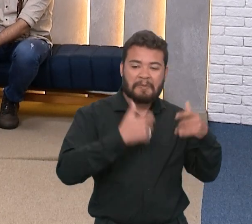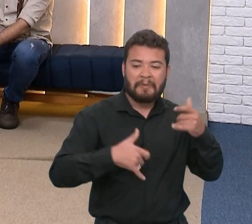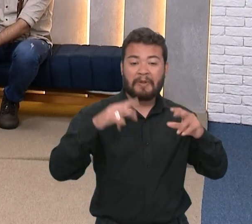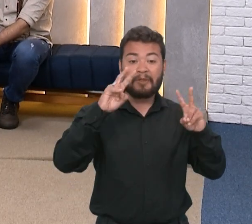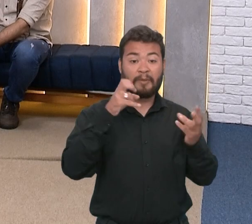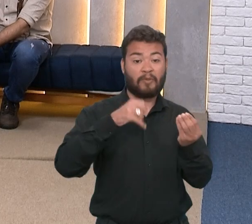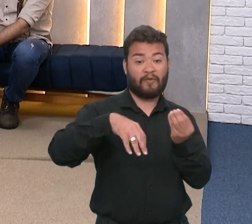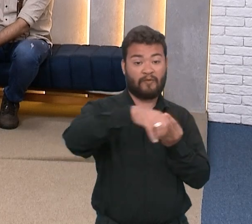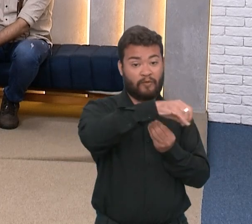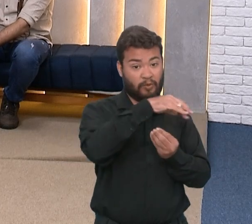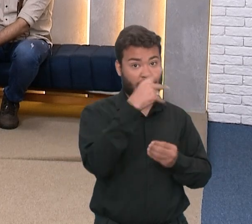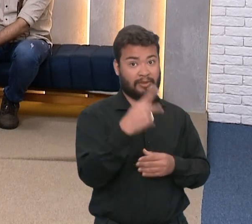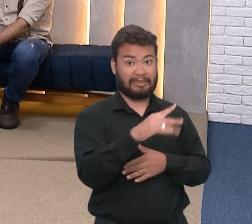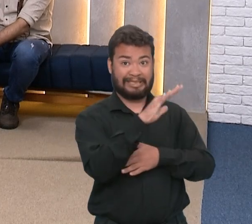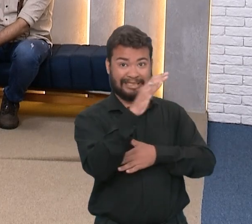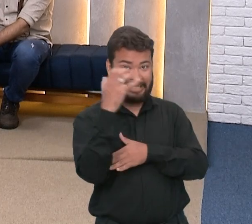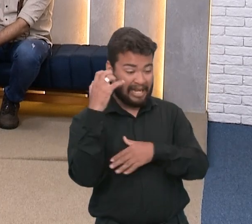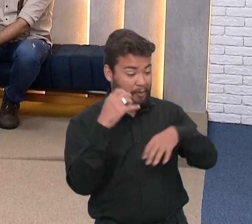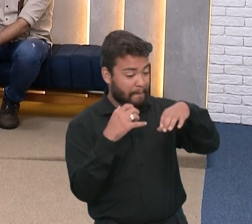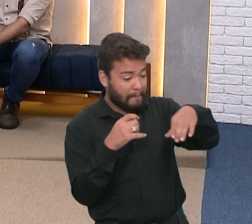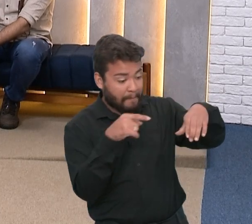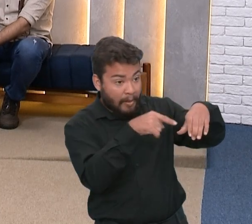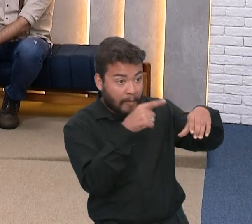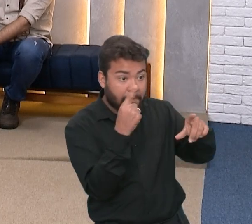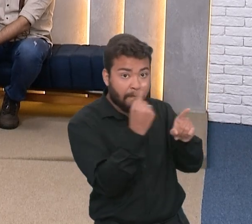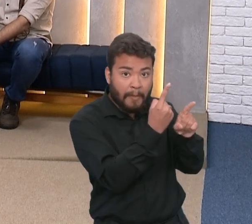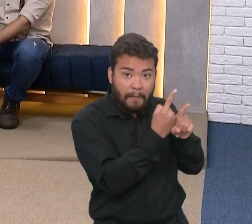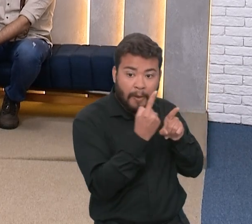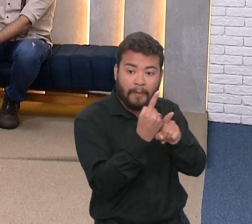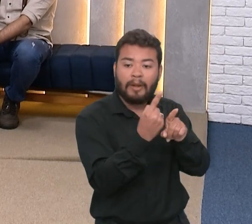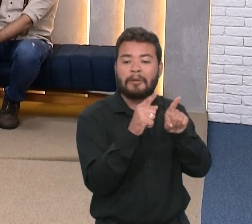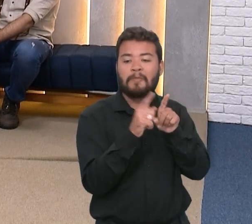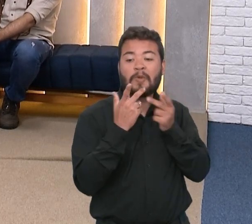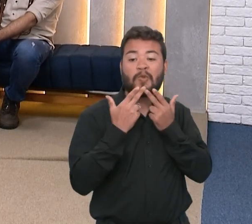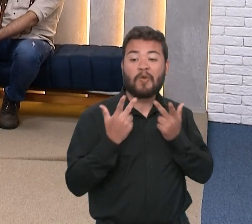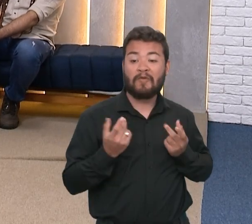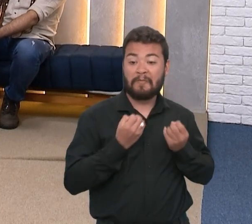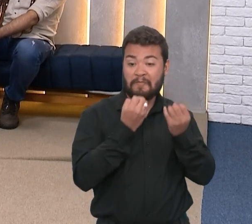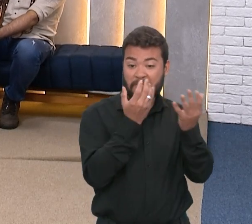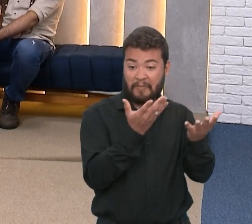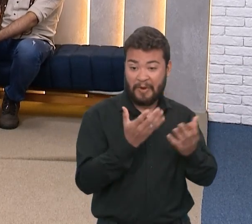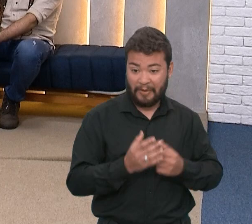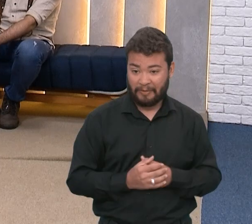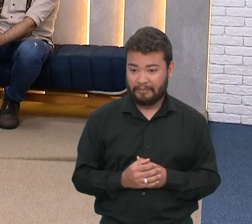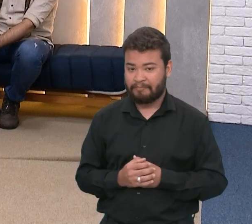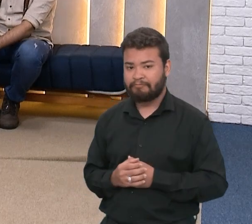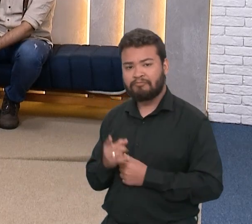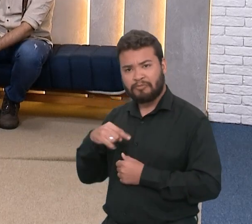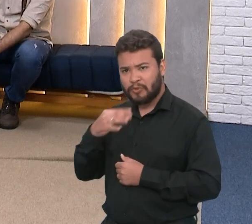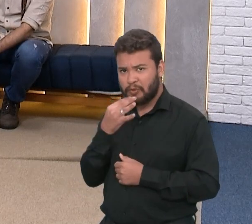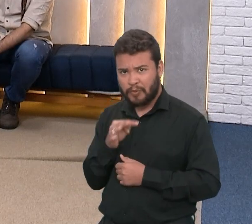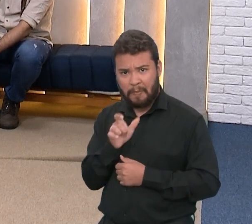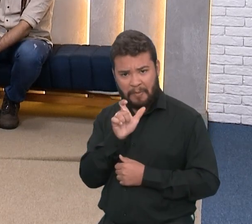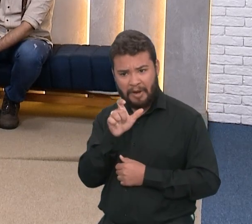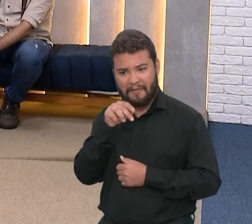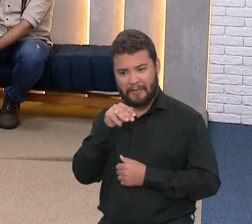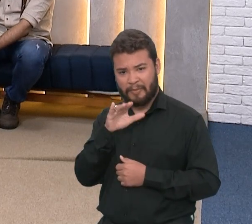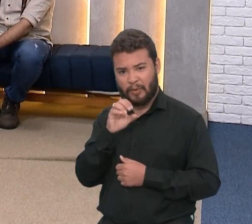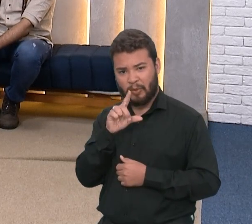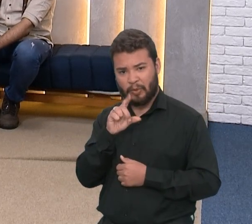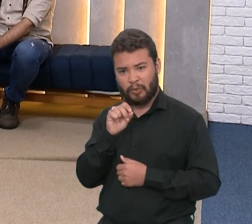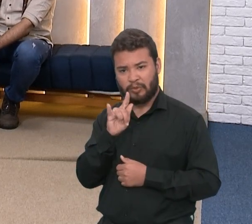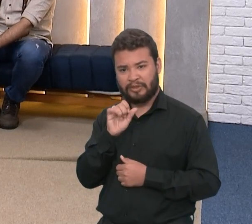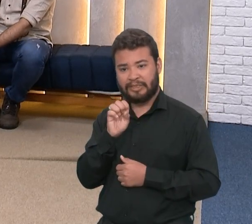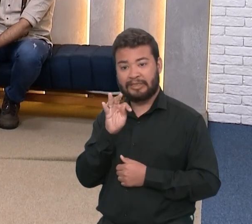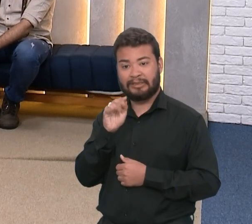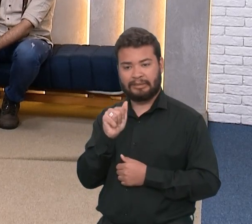das cavernas do Cerrado e as novidades que a gente está trazendo para o programa de hoje. Para quem não sabe o que é um micologista, são justamente pessoas que